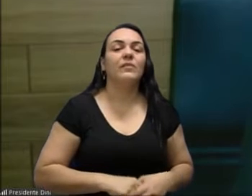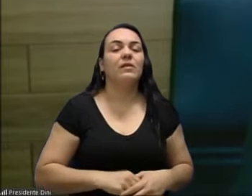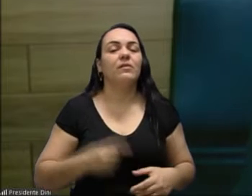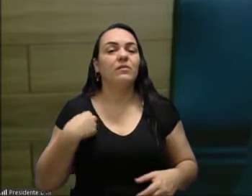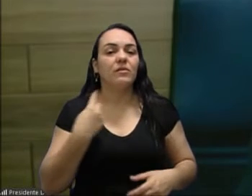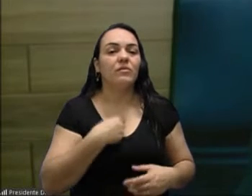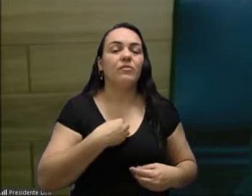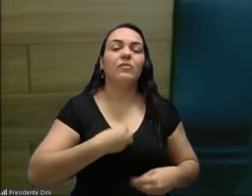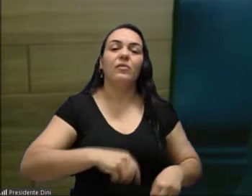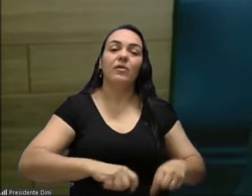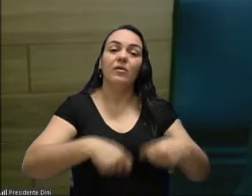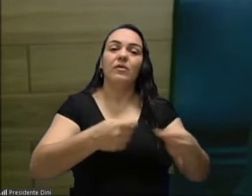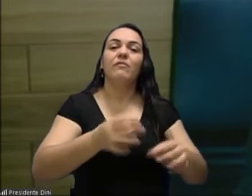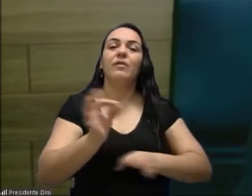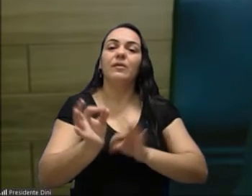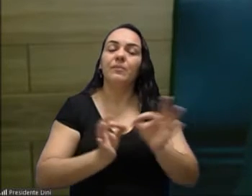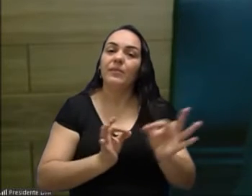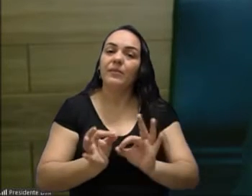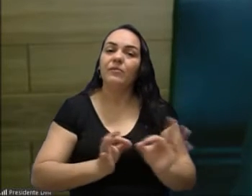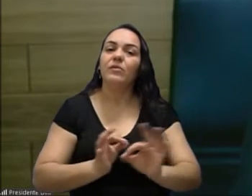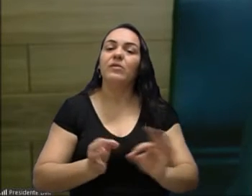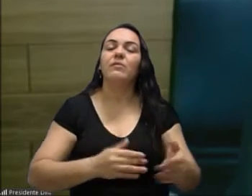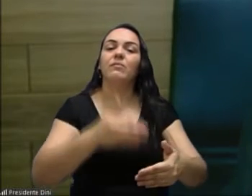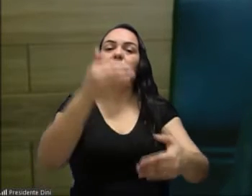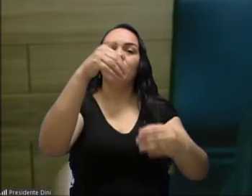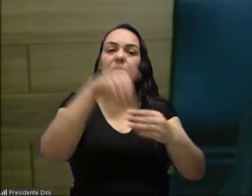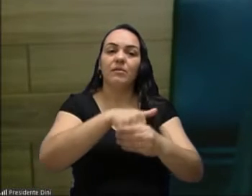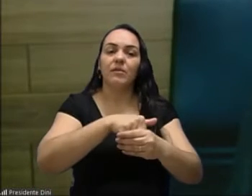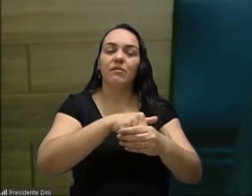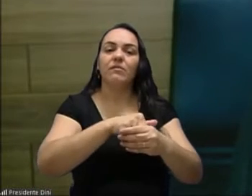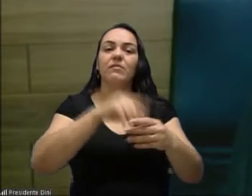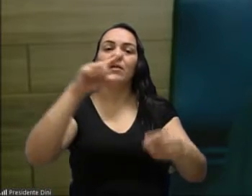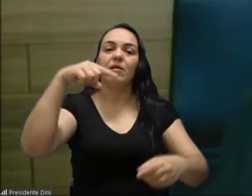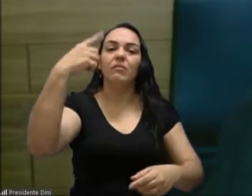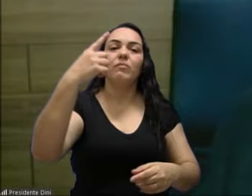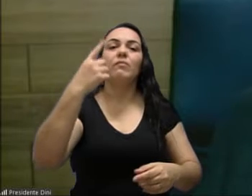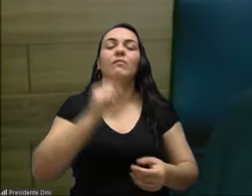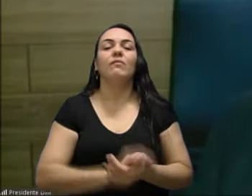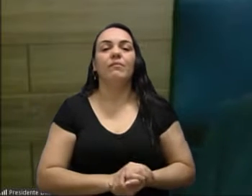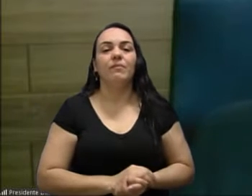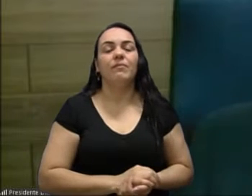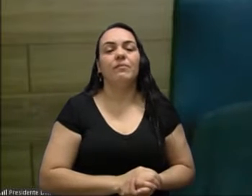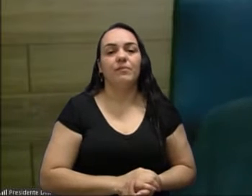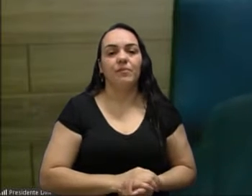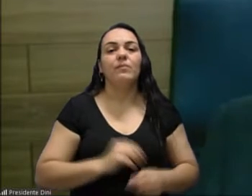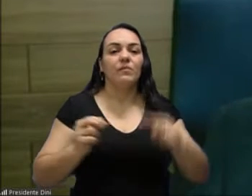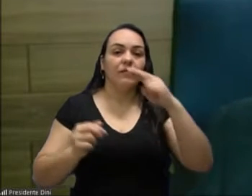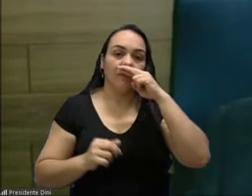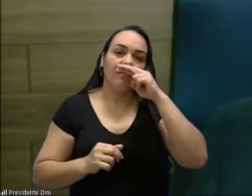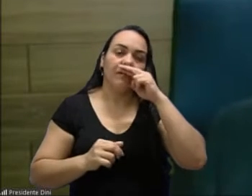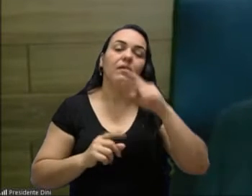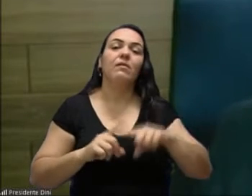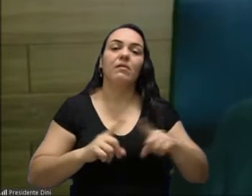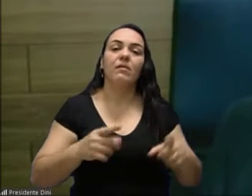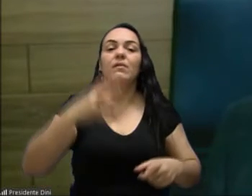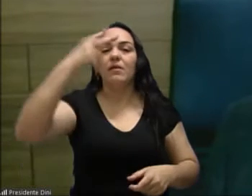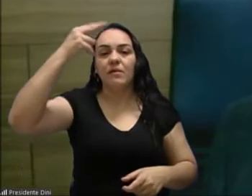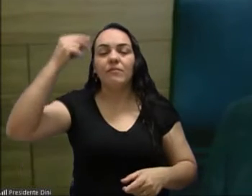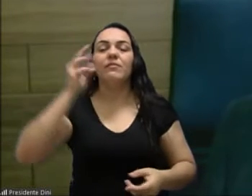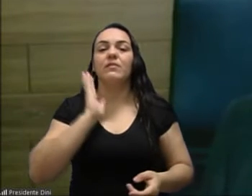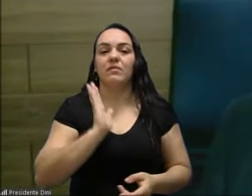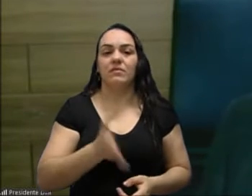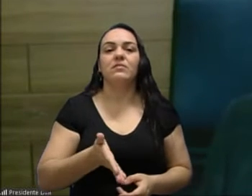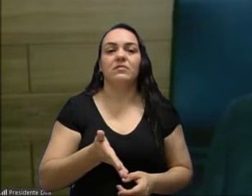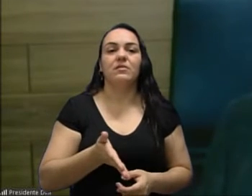este projeto para fazer uma votação extraordinária da Manga. Então, prefeita já